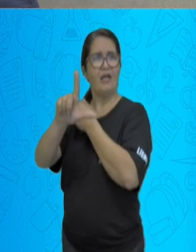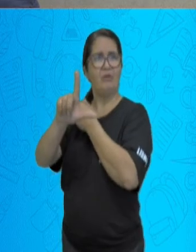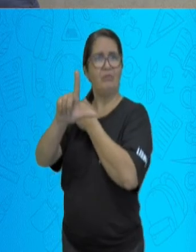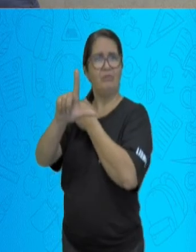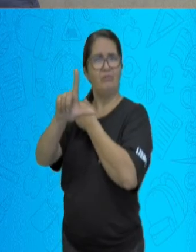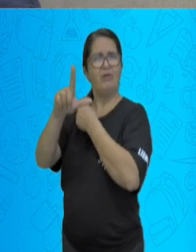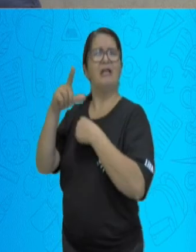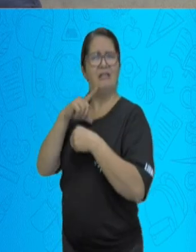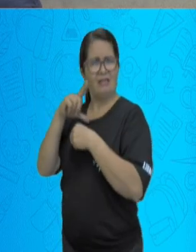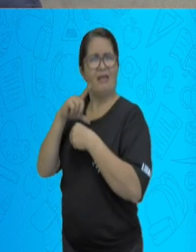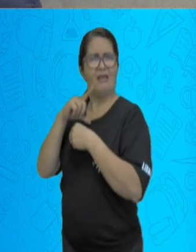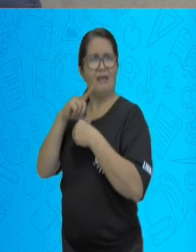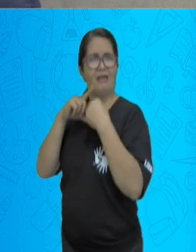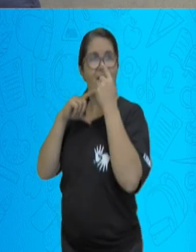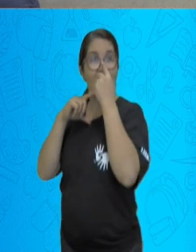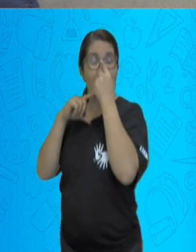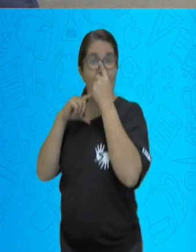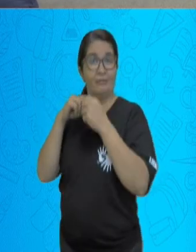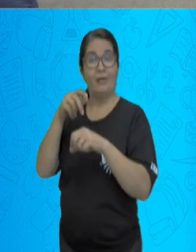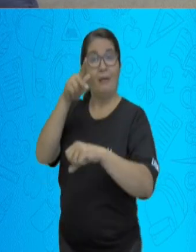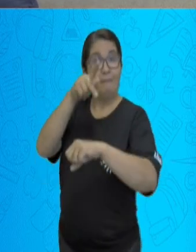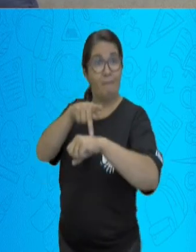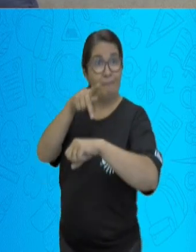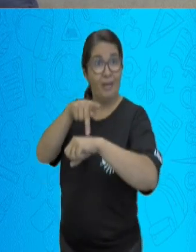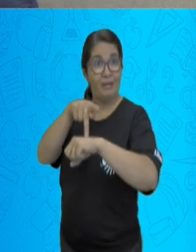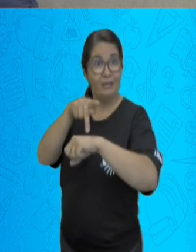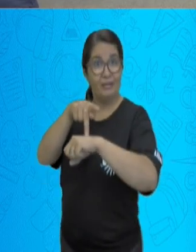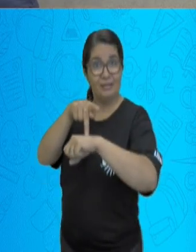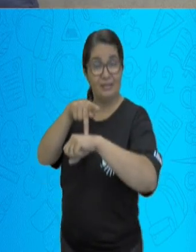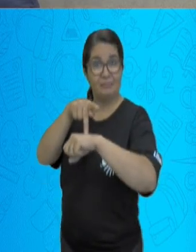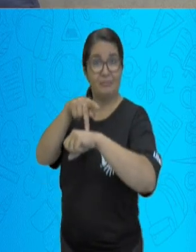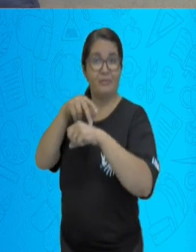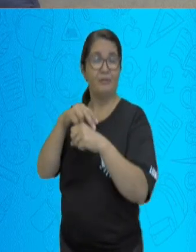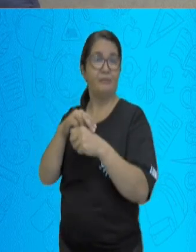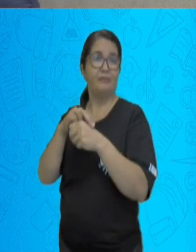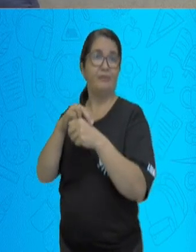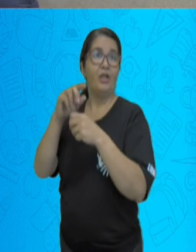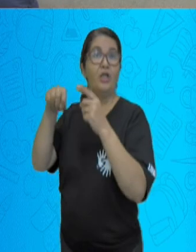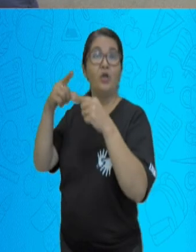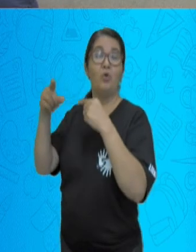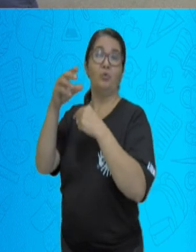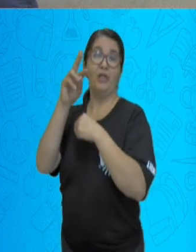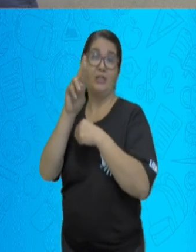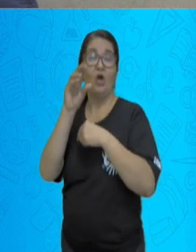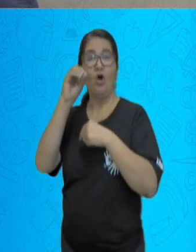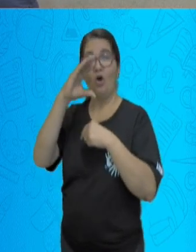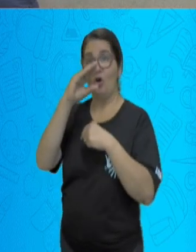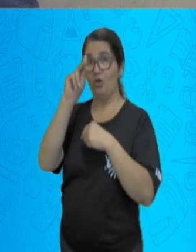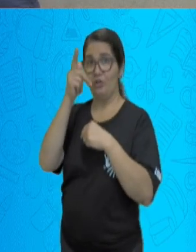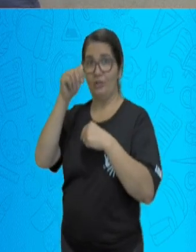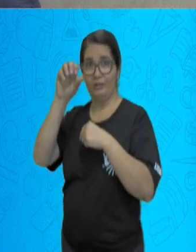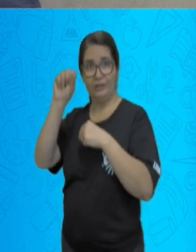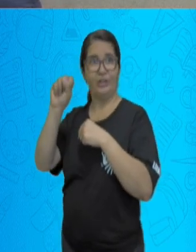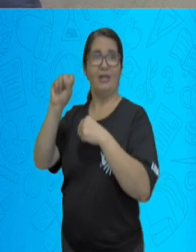Não. Pedras e rochas. Árvores,